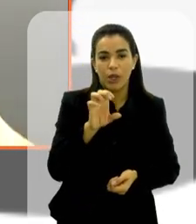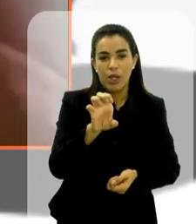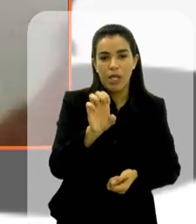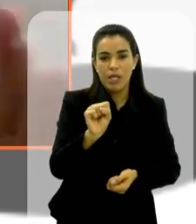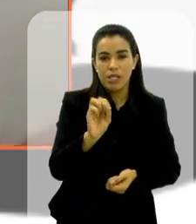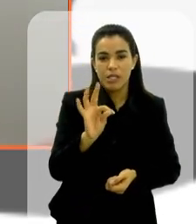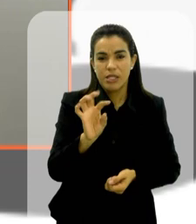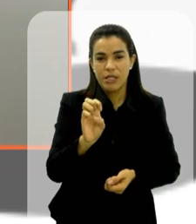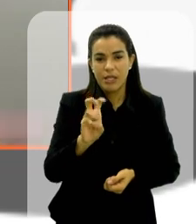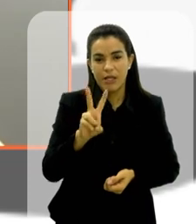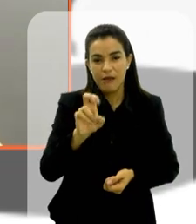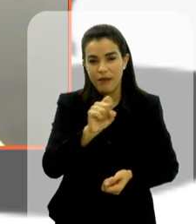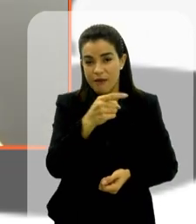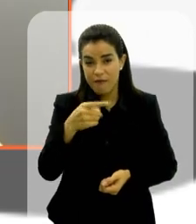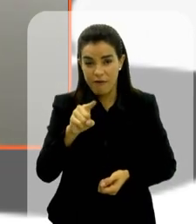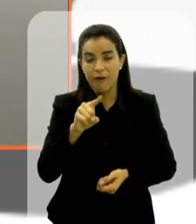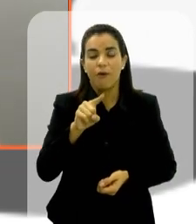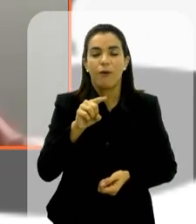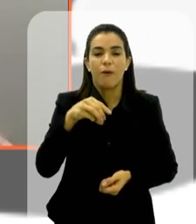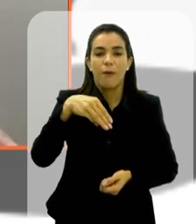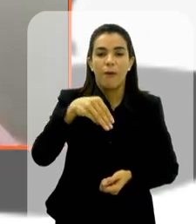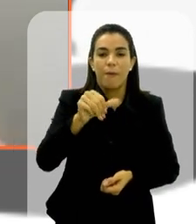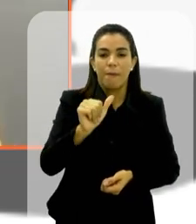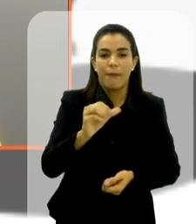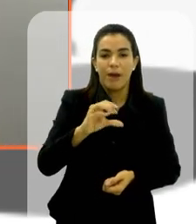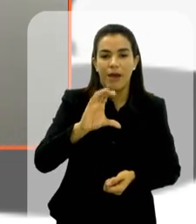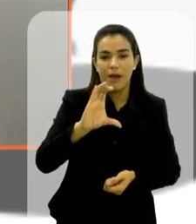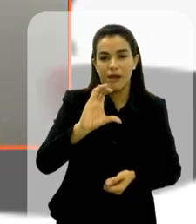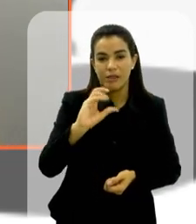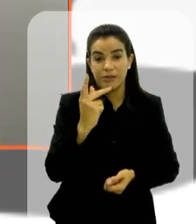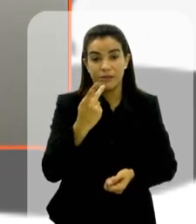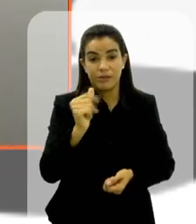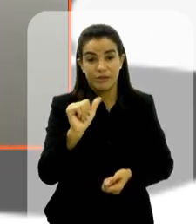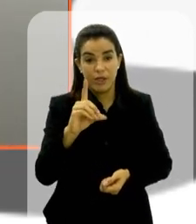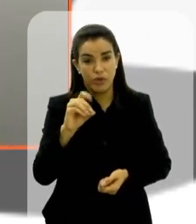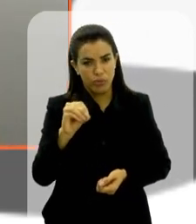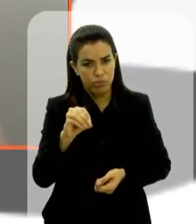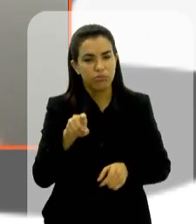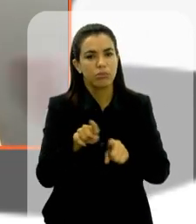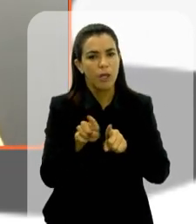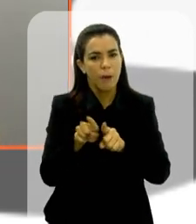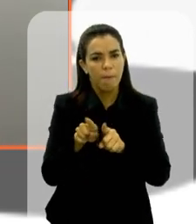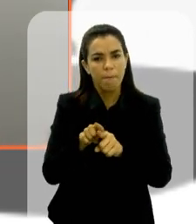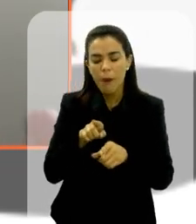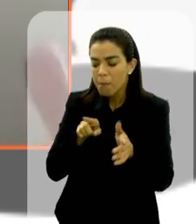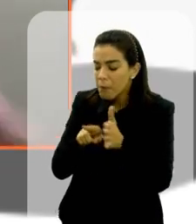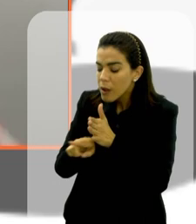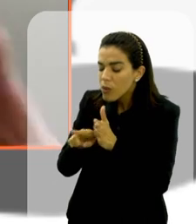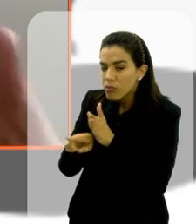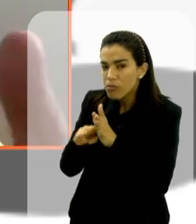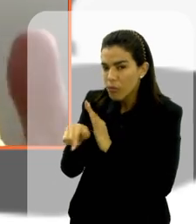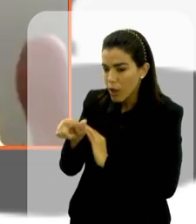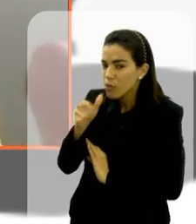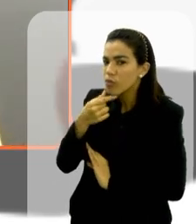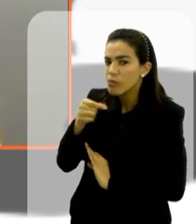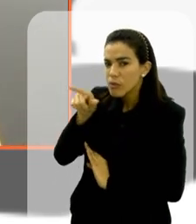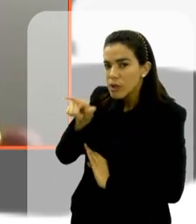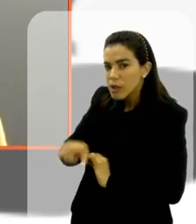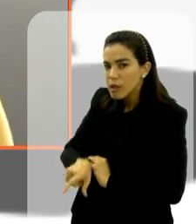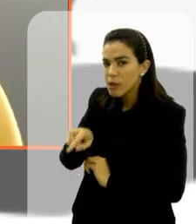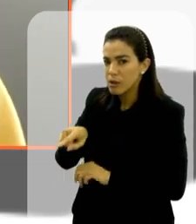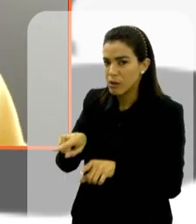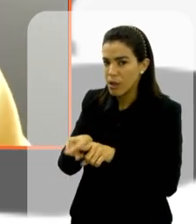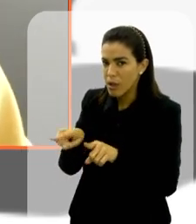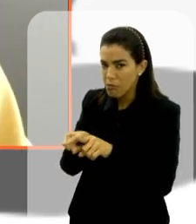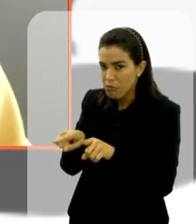Machado e foi tudo documentado. Depois, mais tarde, tomaram o depoimento dele tomar o depoimento dele para que fizesse